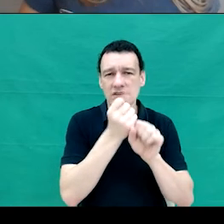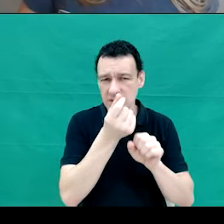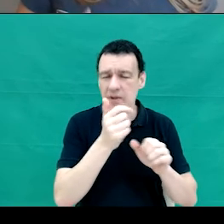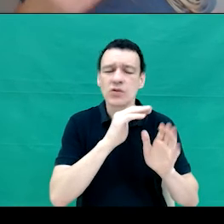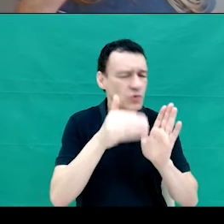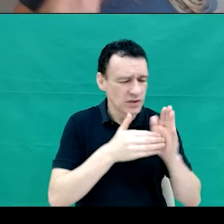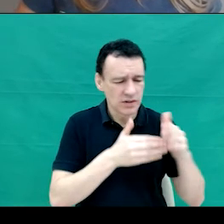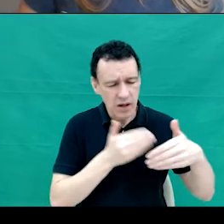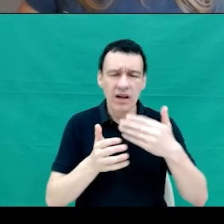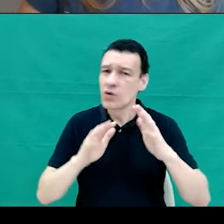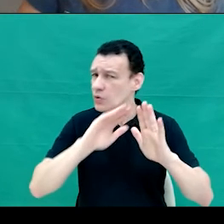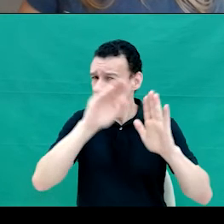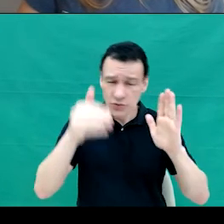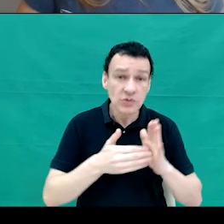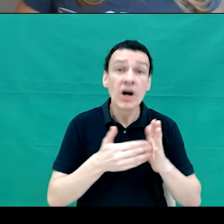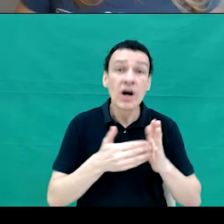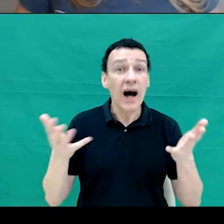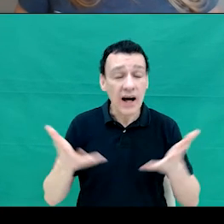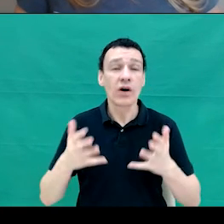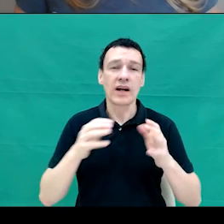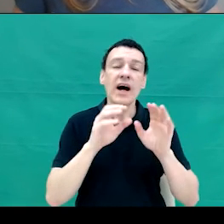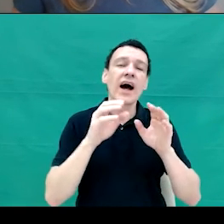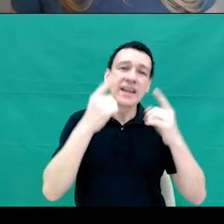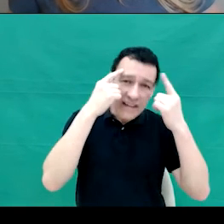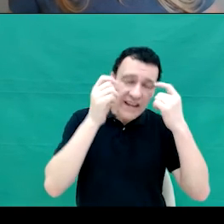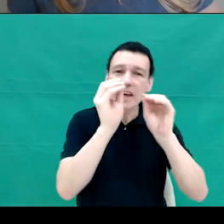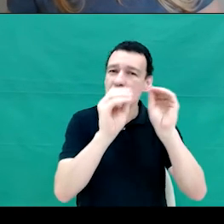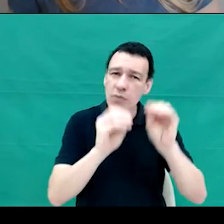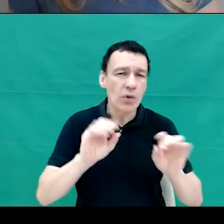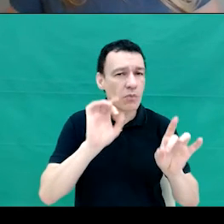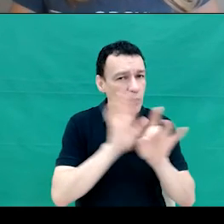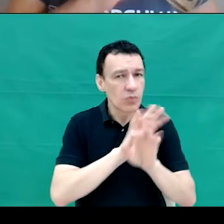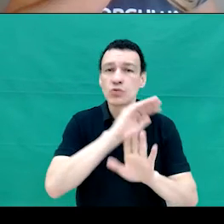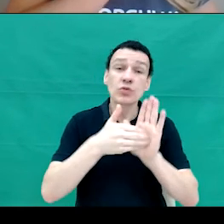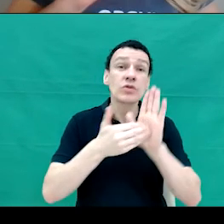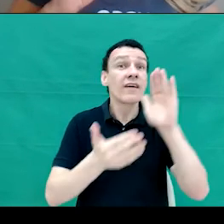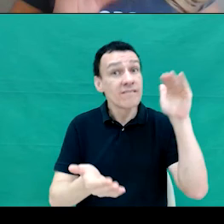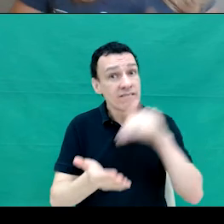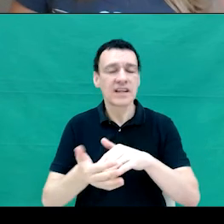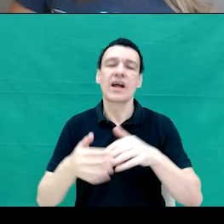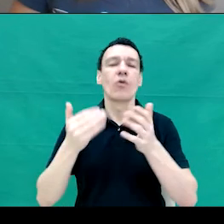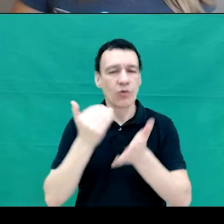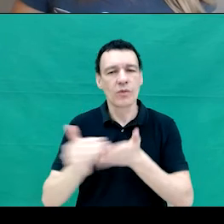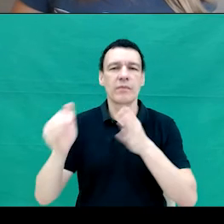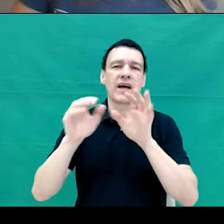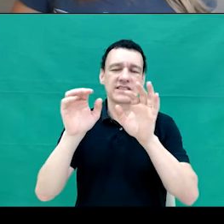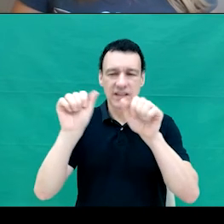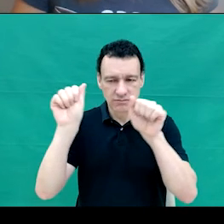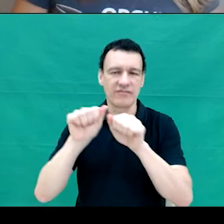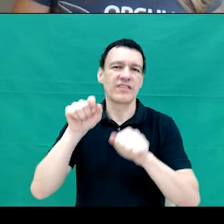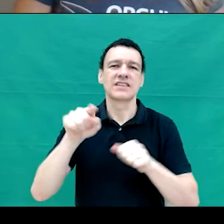essas histórias, elas estão preparadas. E este é o definition of done, né? É o pronto do